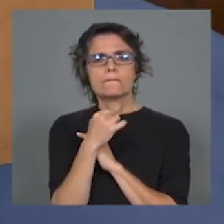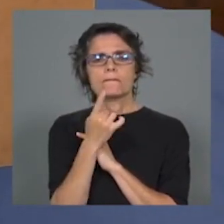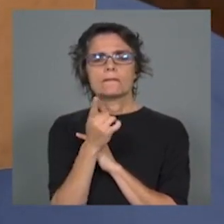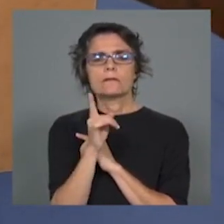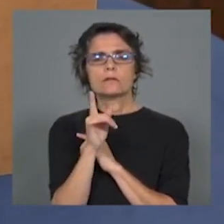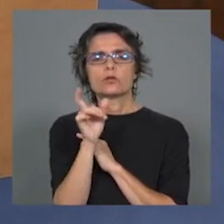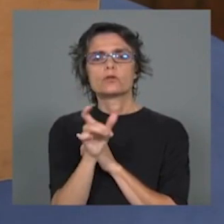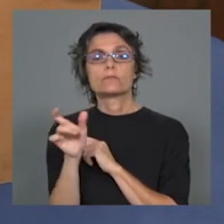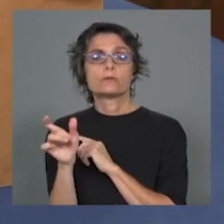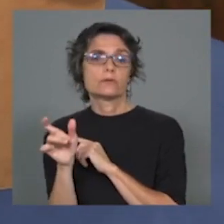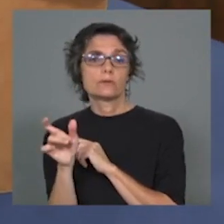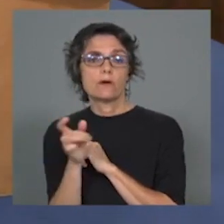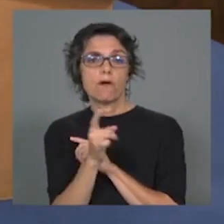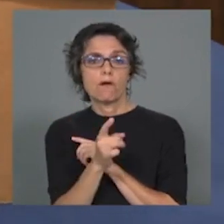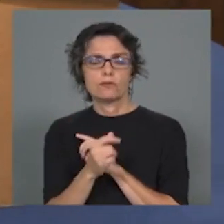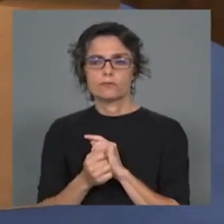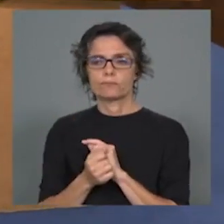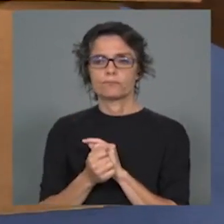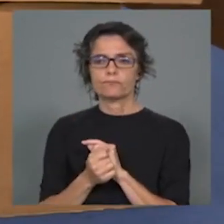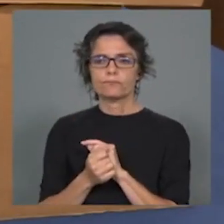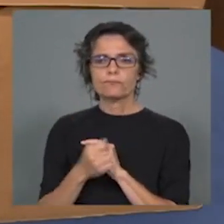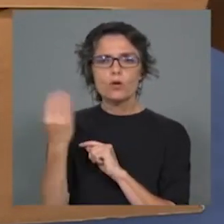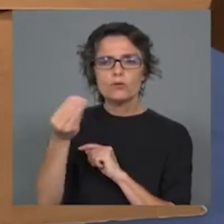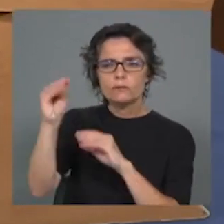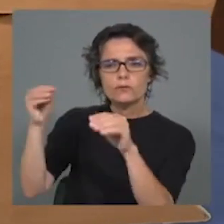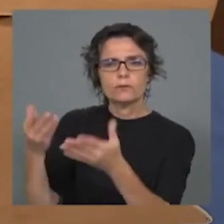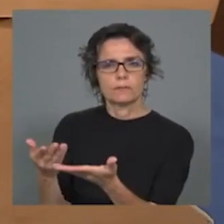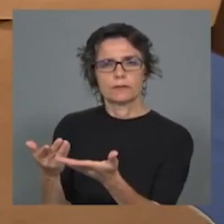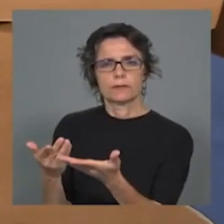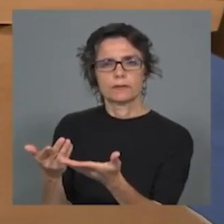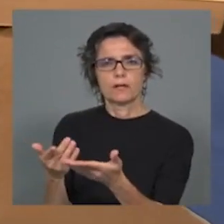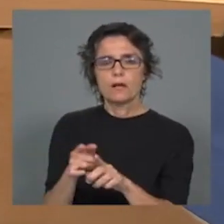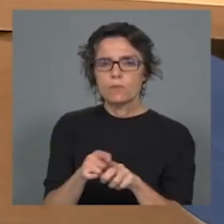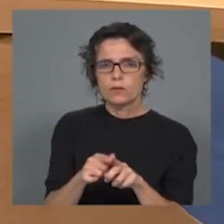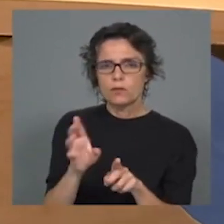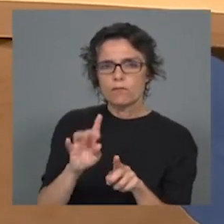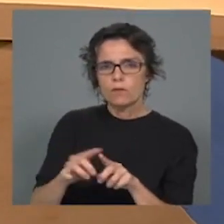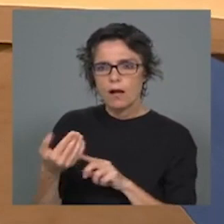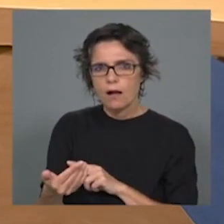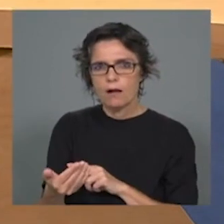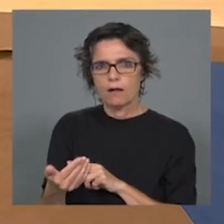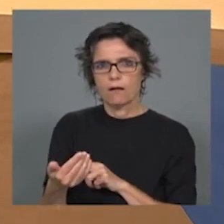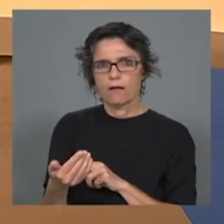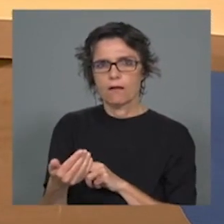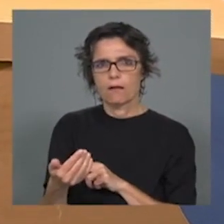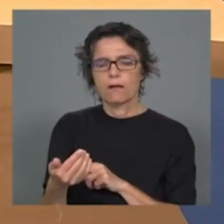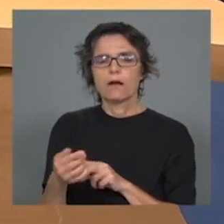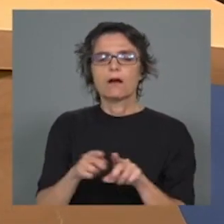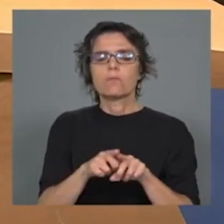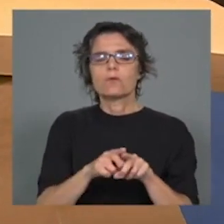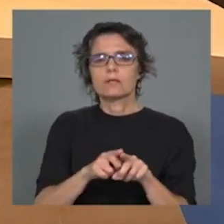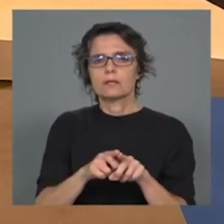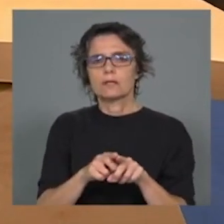conheçam e os jovens particularmente, que há uma outra maneira de fazer política, que não é a